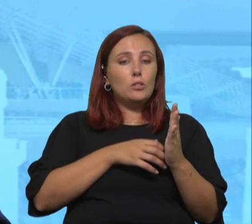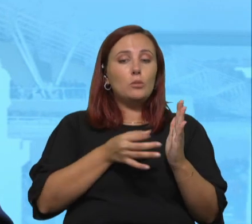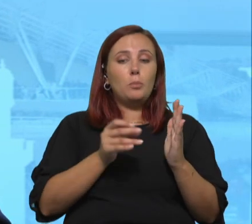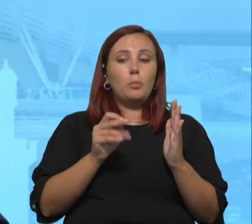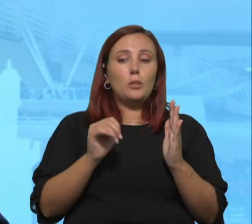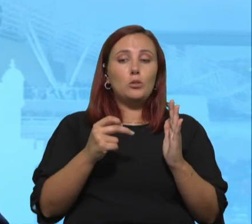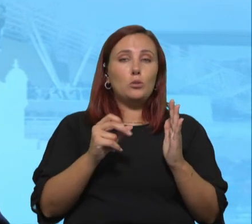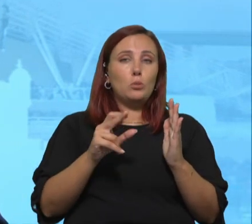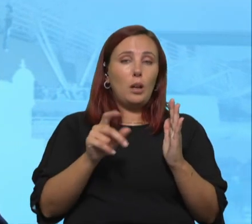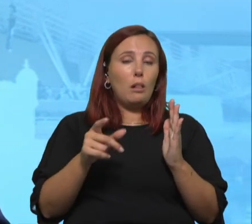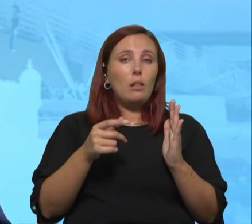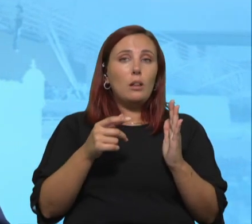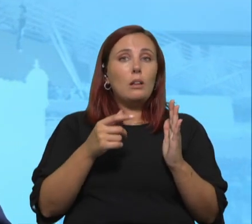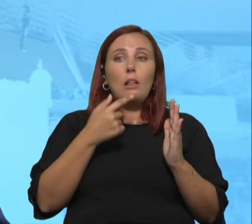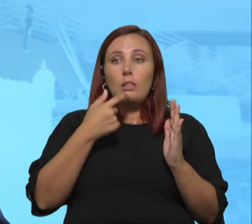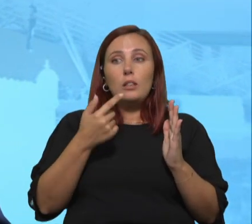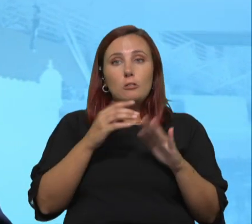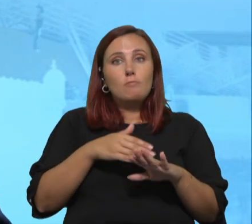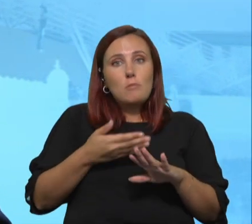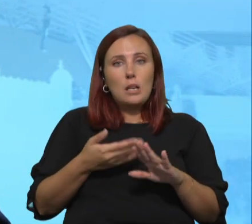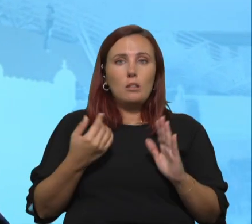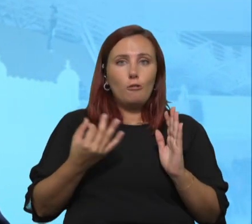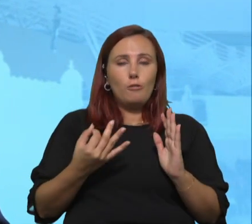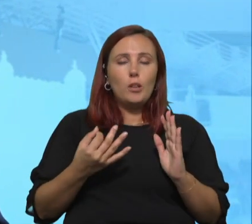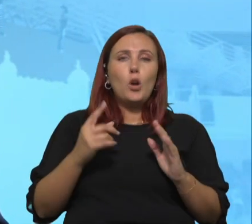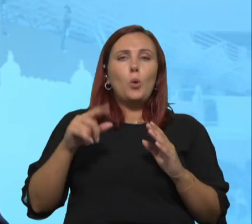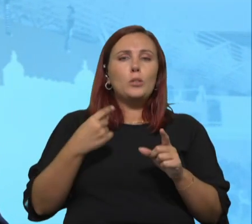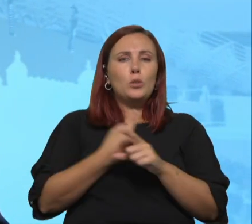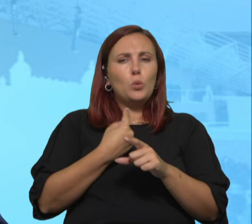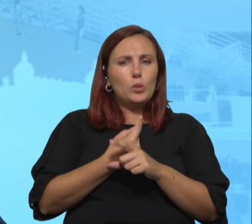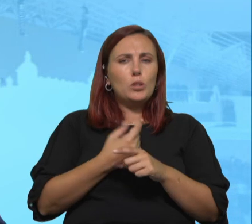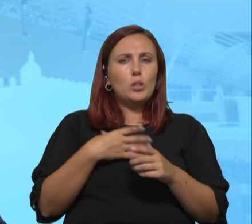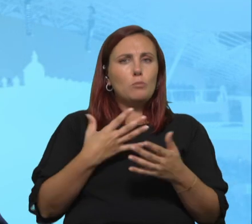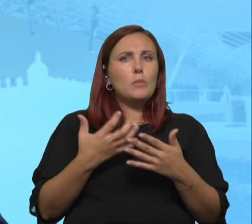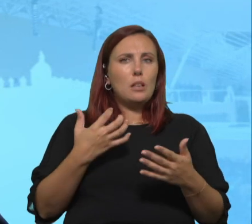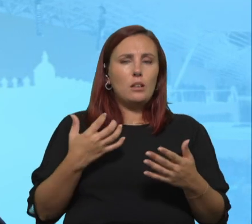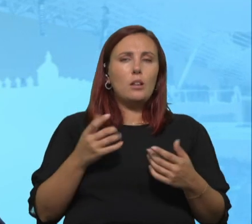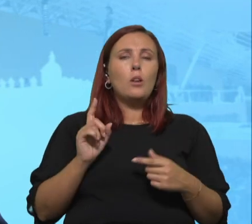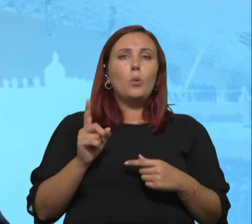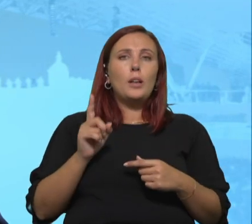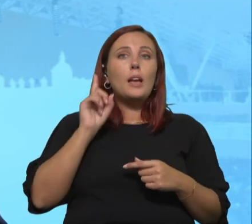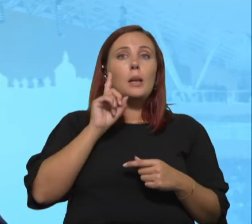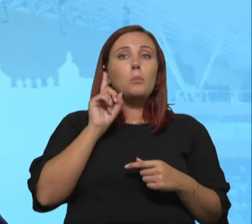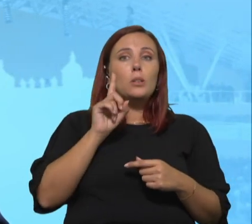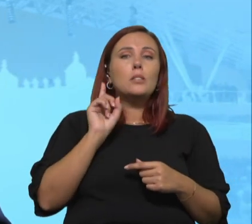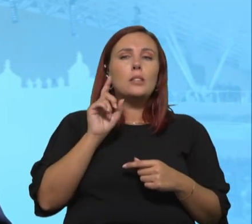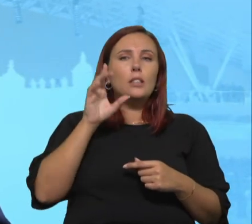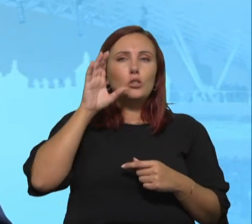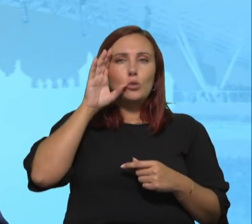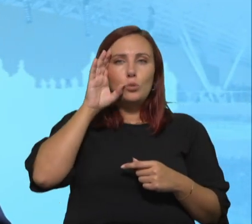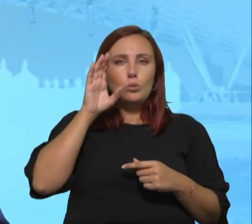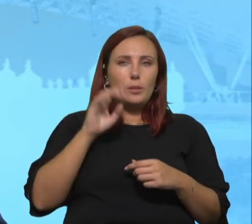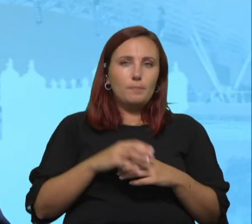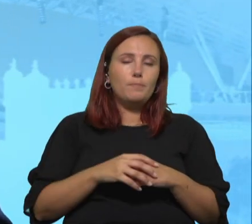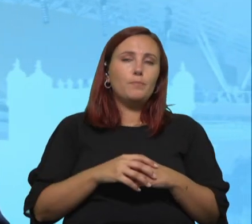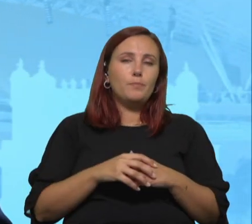exatamente reforçar isto. Há aqui um outro aspecto que eu gostava muito de realçar, que é a importância da escuta. nós às